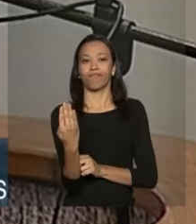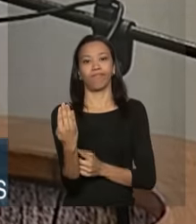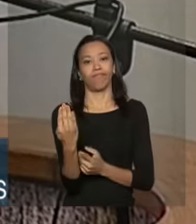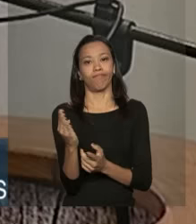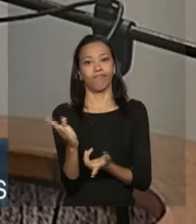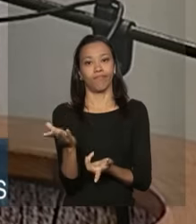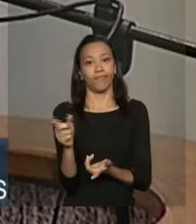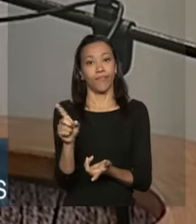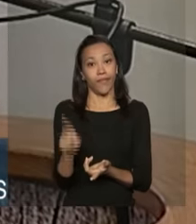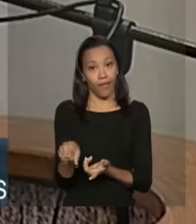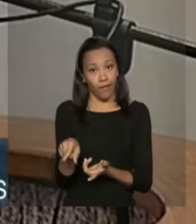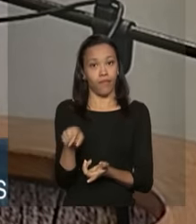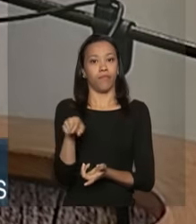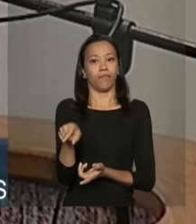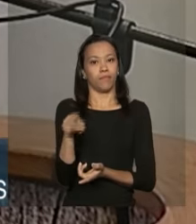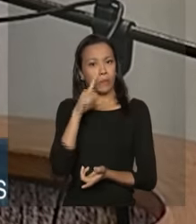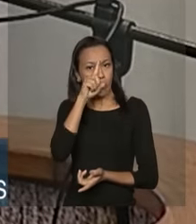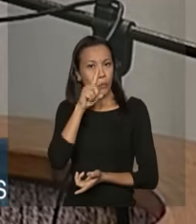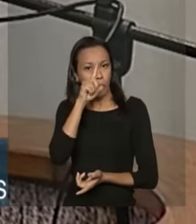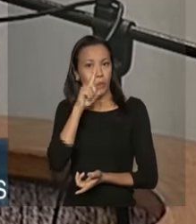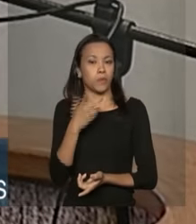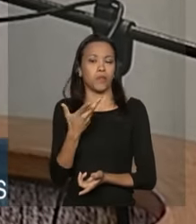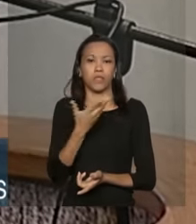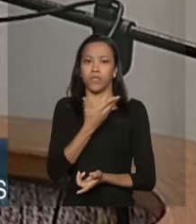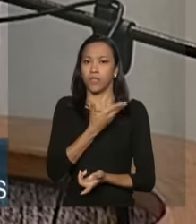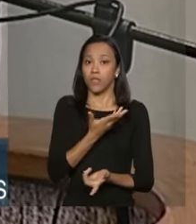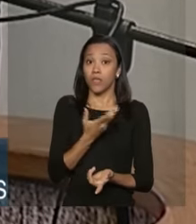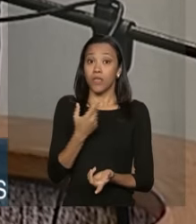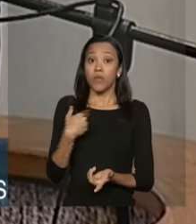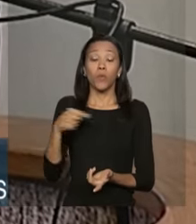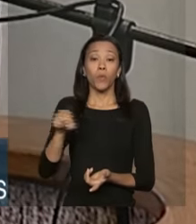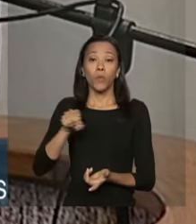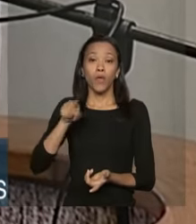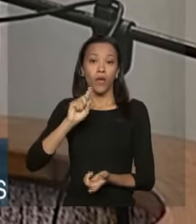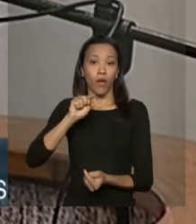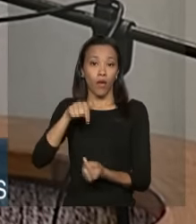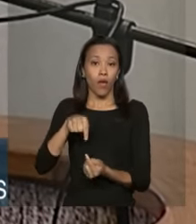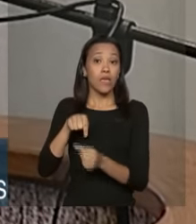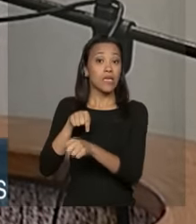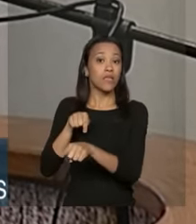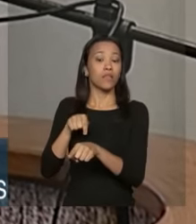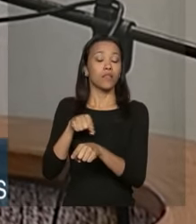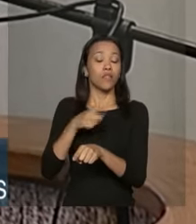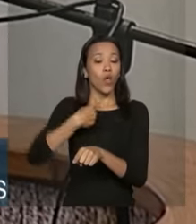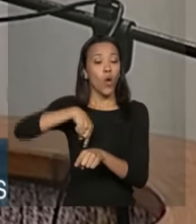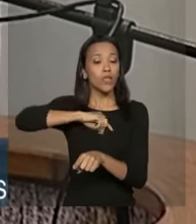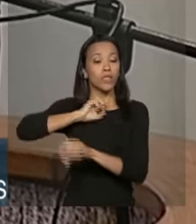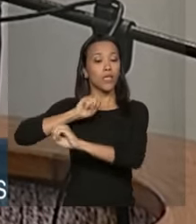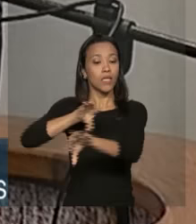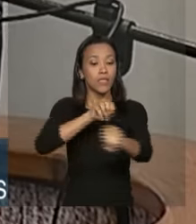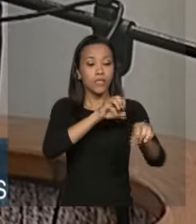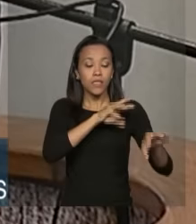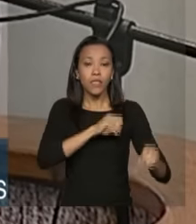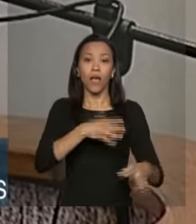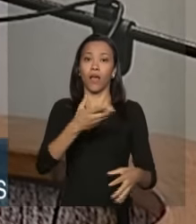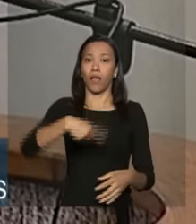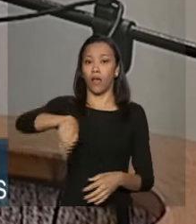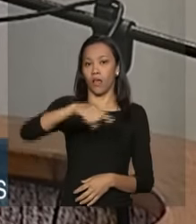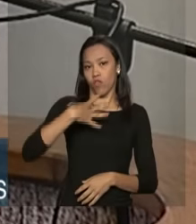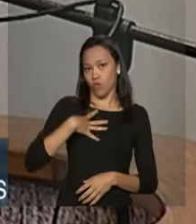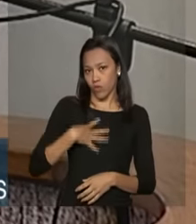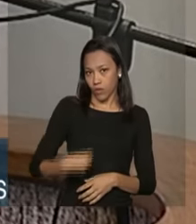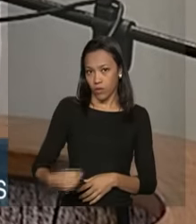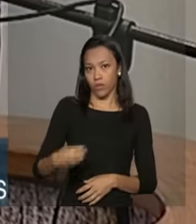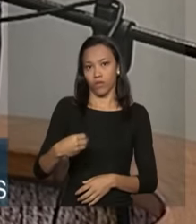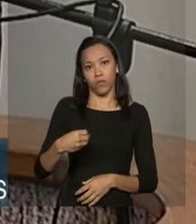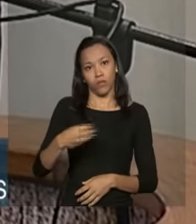falar com nossos filhos com nossas filhas procurando ensiná-los a cuidar-se de si mesmos